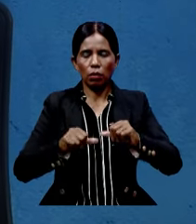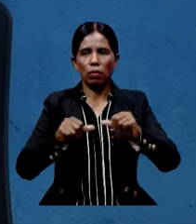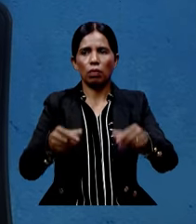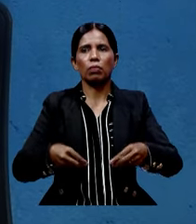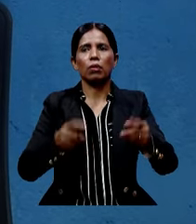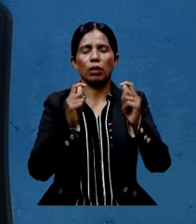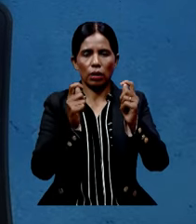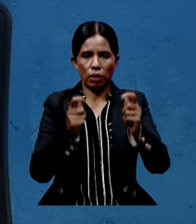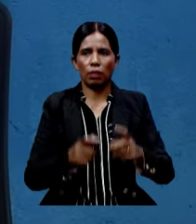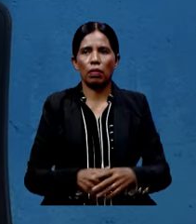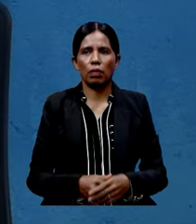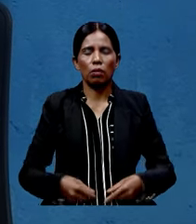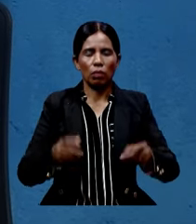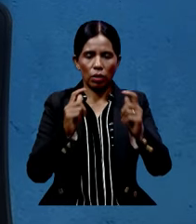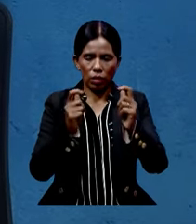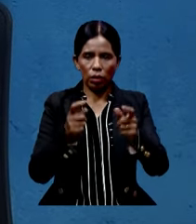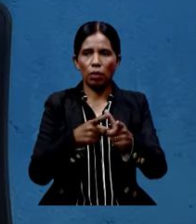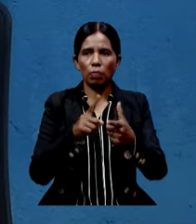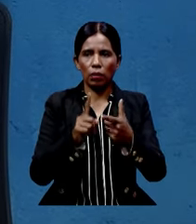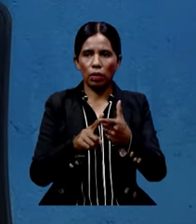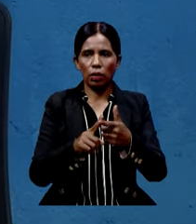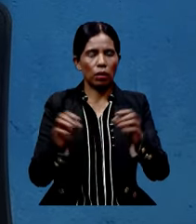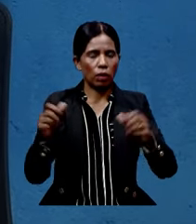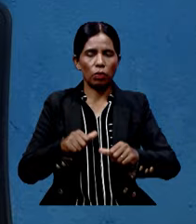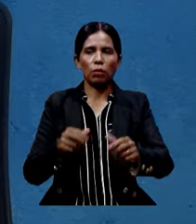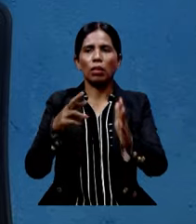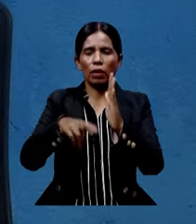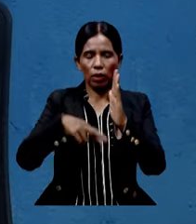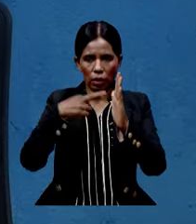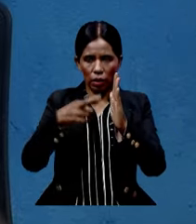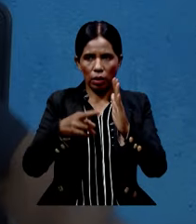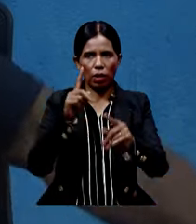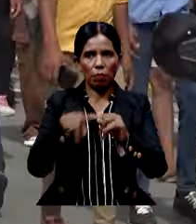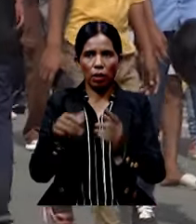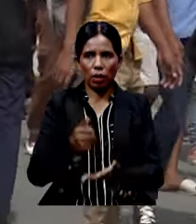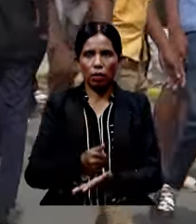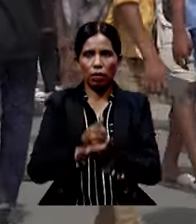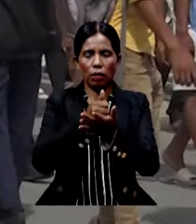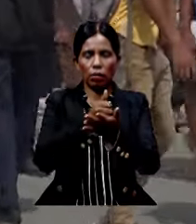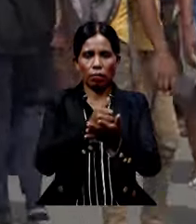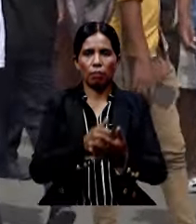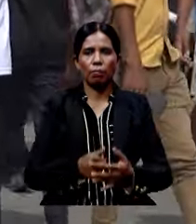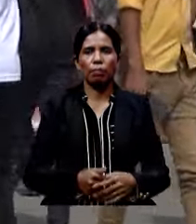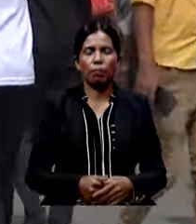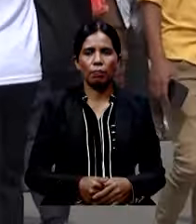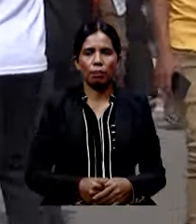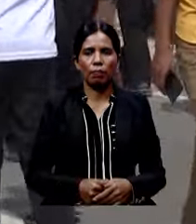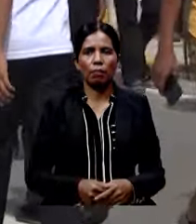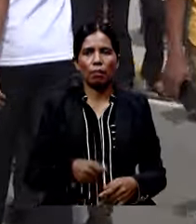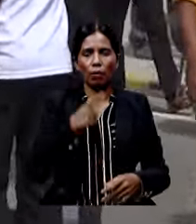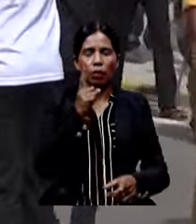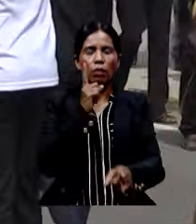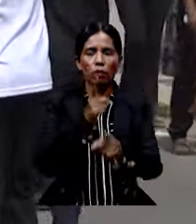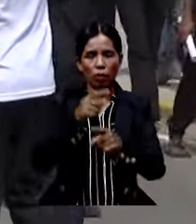foteste. Foteste, depois carga a prensa critério, la bela ajuda, pela sair. José Monteiro Atutan, tu